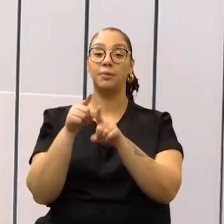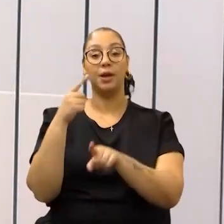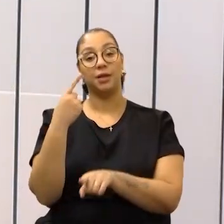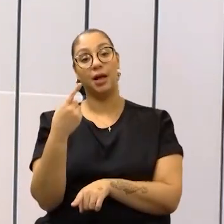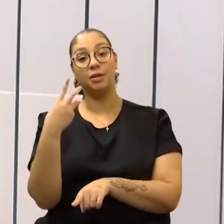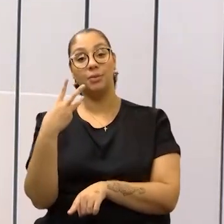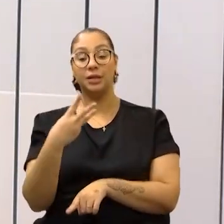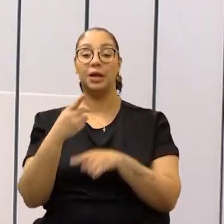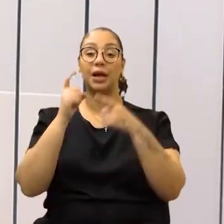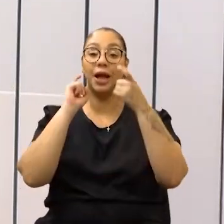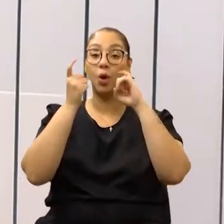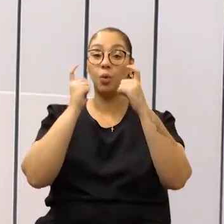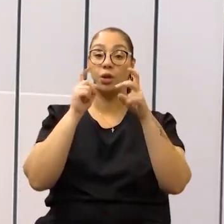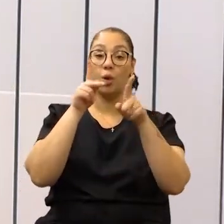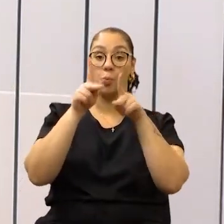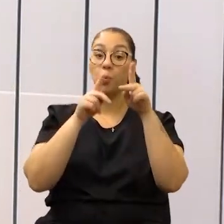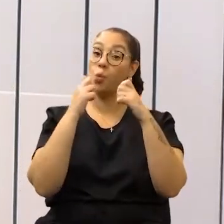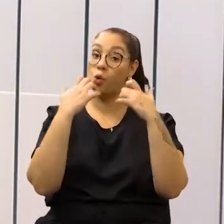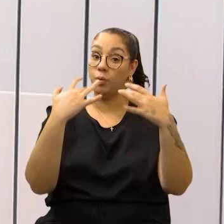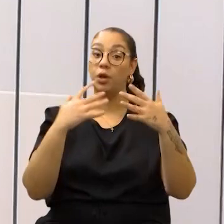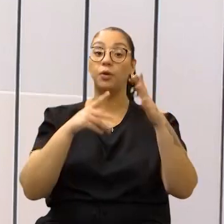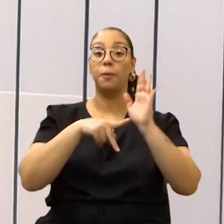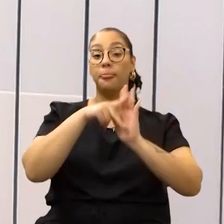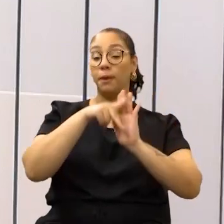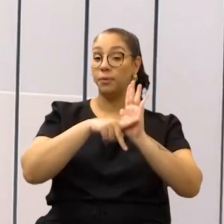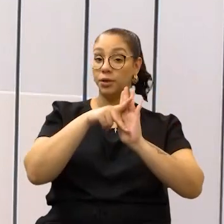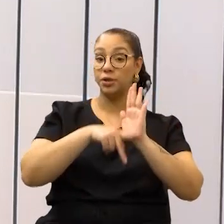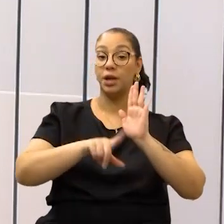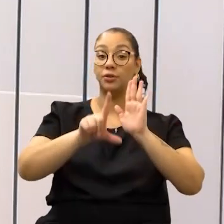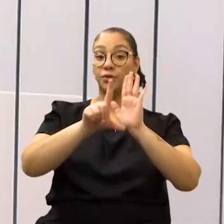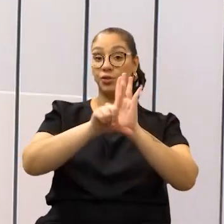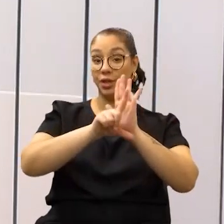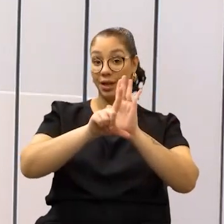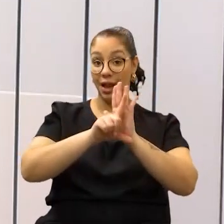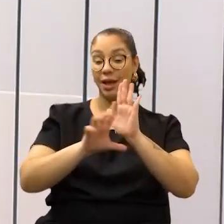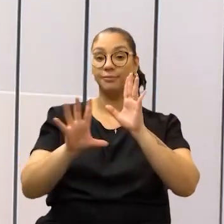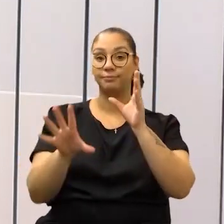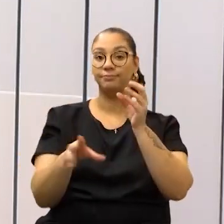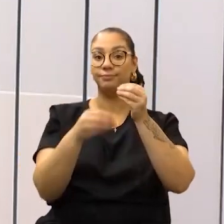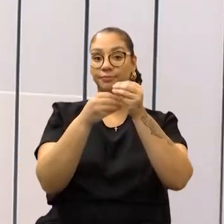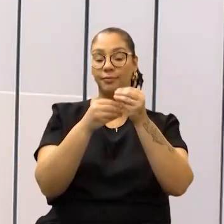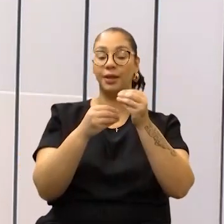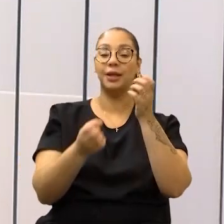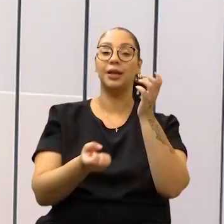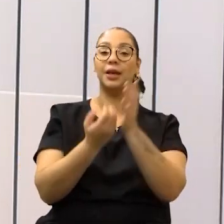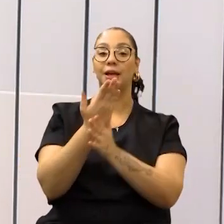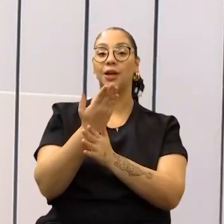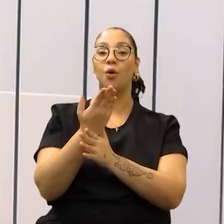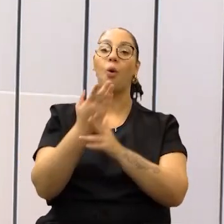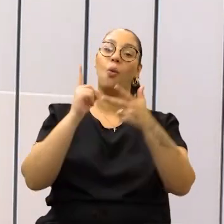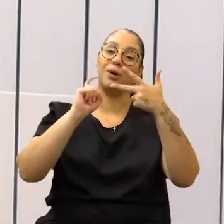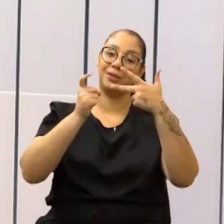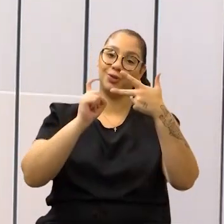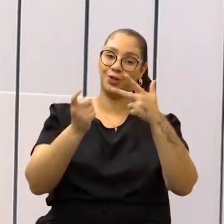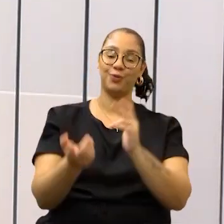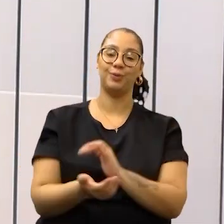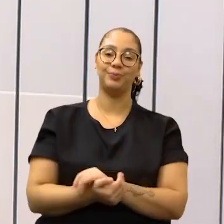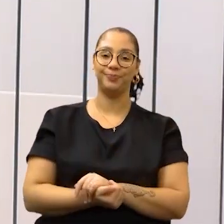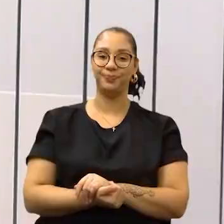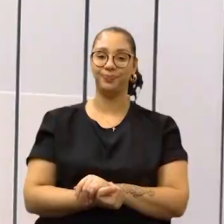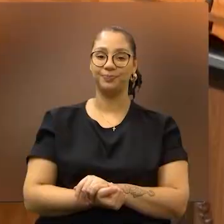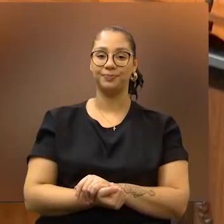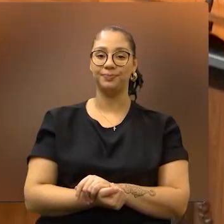a 13ª audiência pública para avaliar projetos de lei complementar de autoria do Executivo.